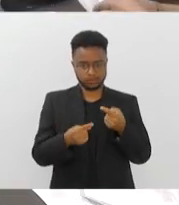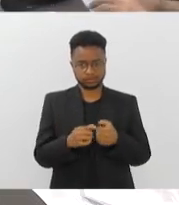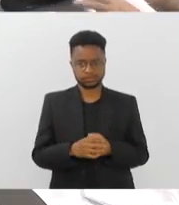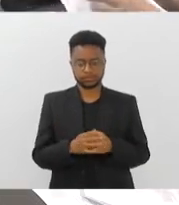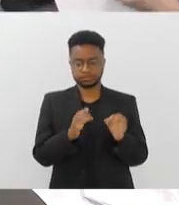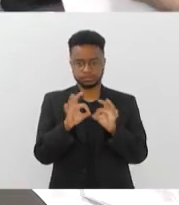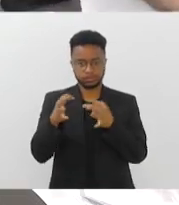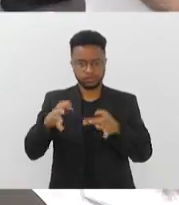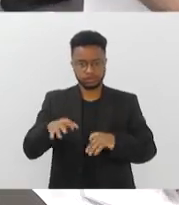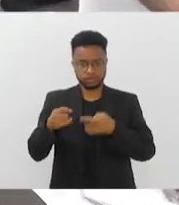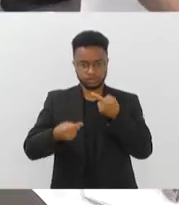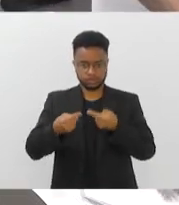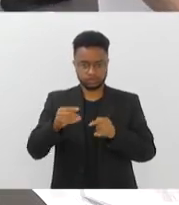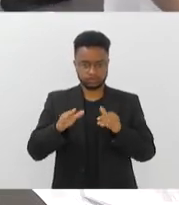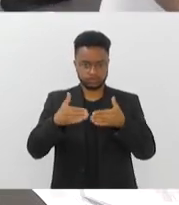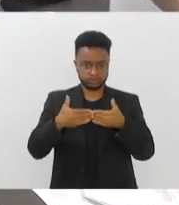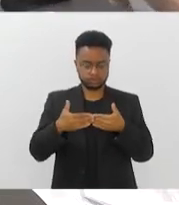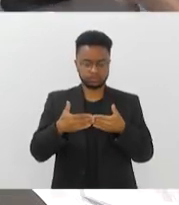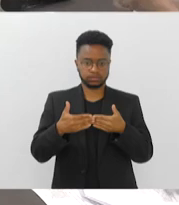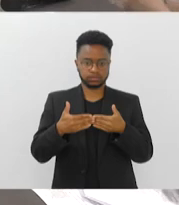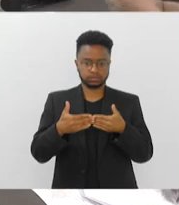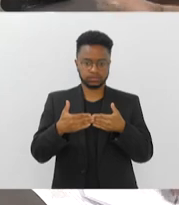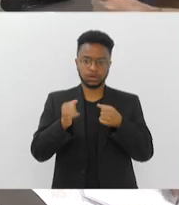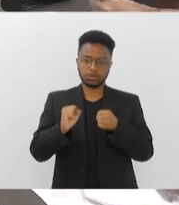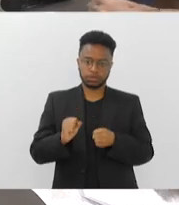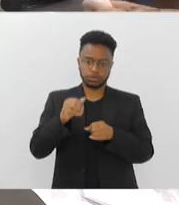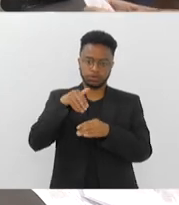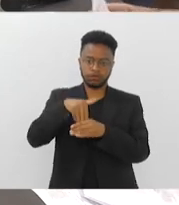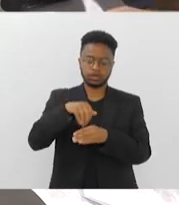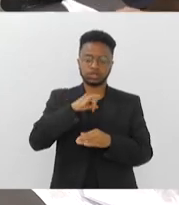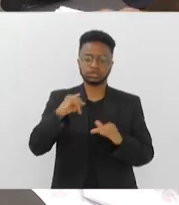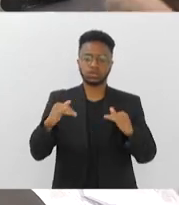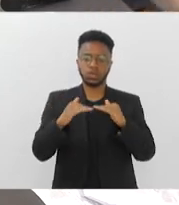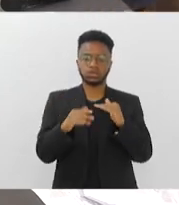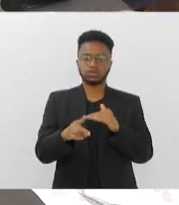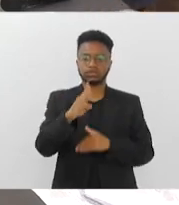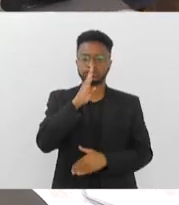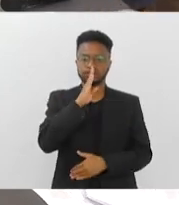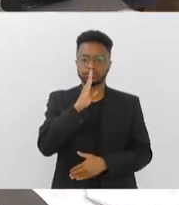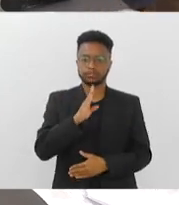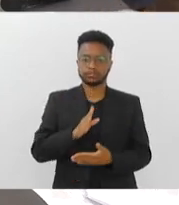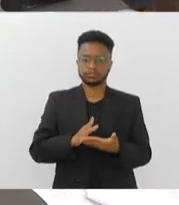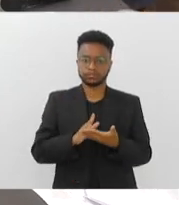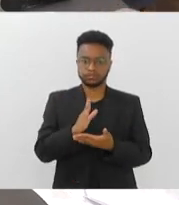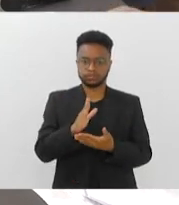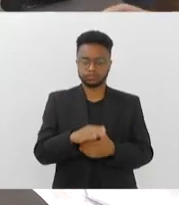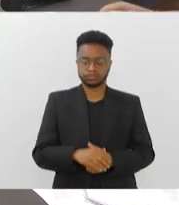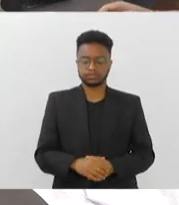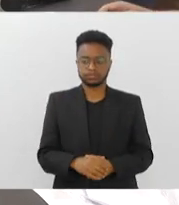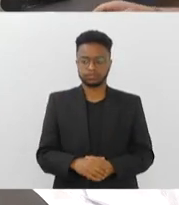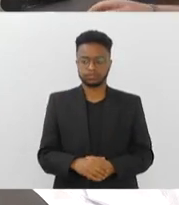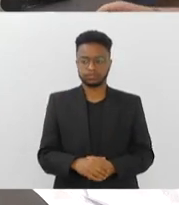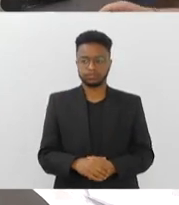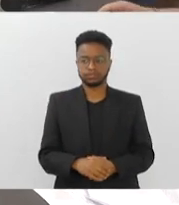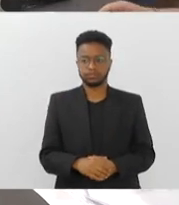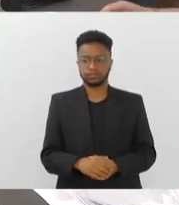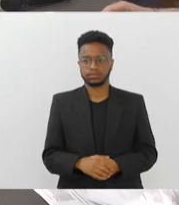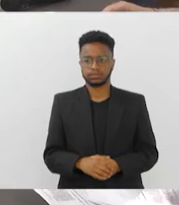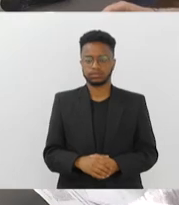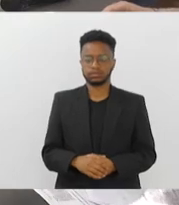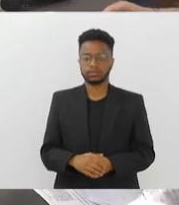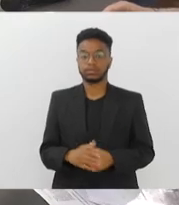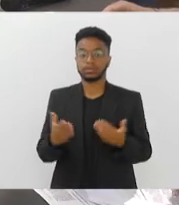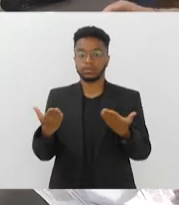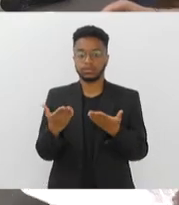Não havendo quem queira discutir, encerrada a discussão. Em votação, os senhores que aprovam, permaneçam como estão. Aprovado. Passo